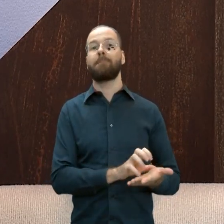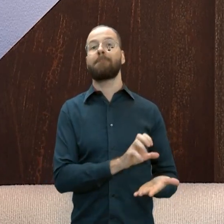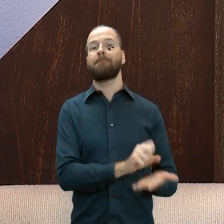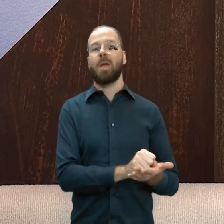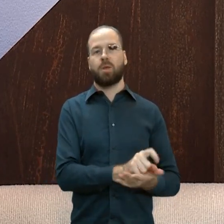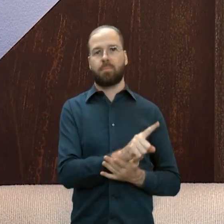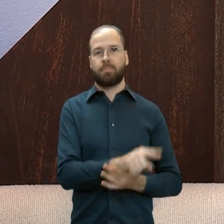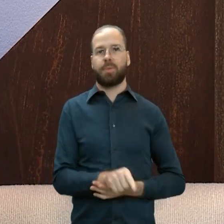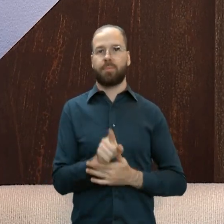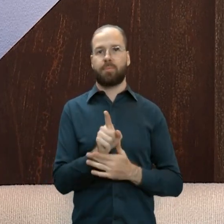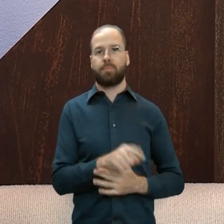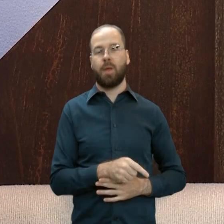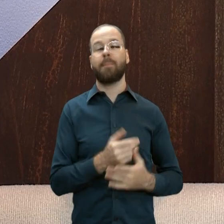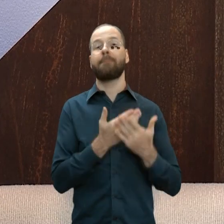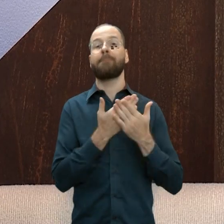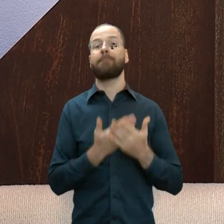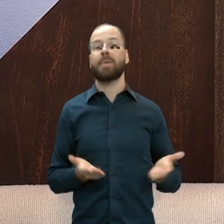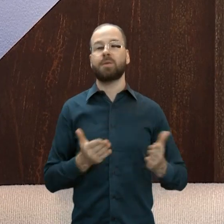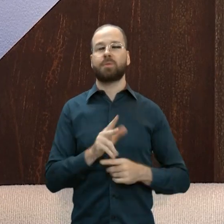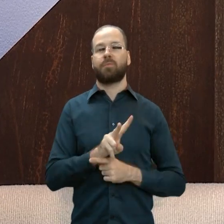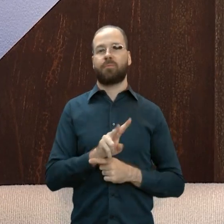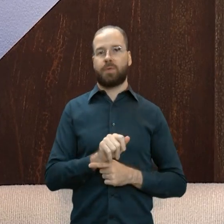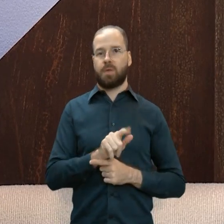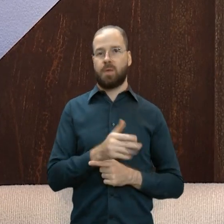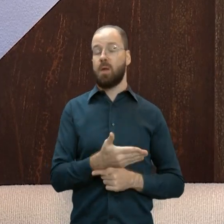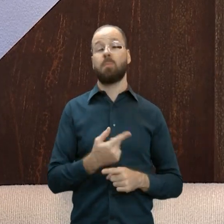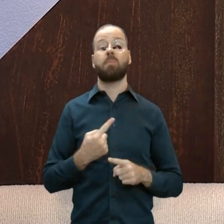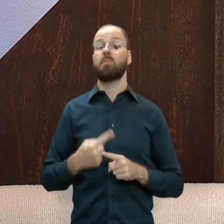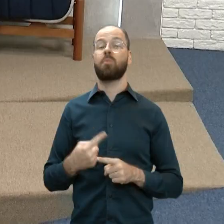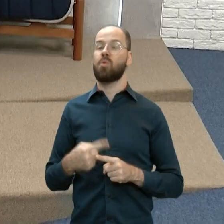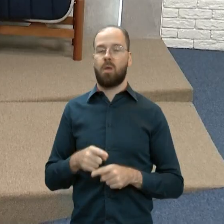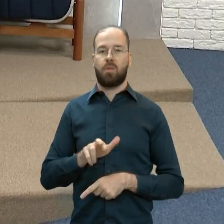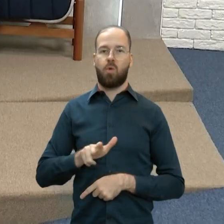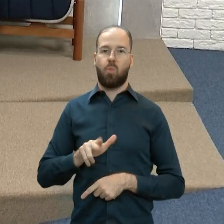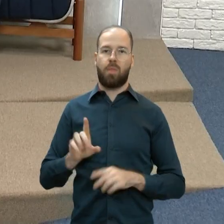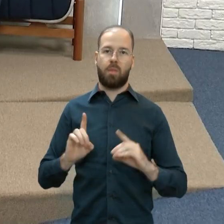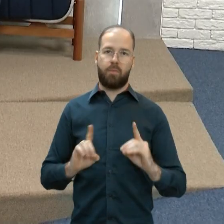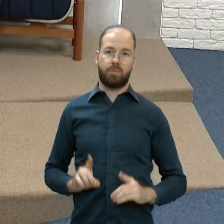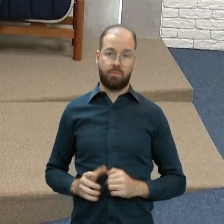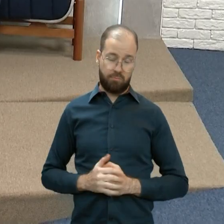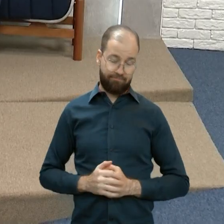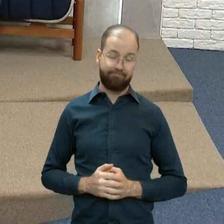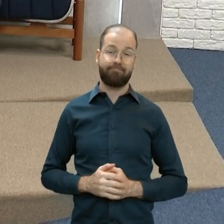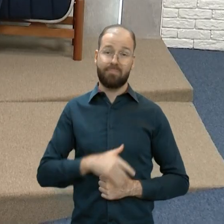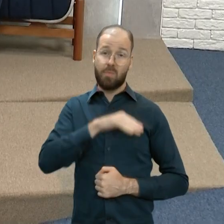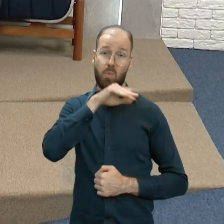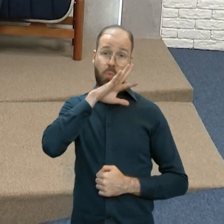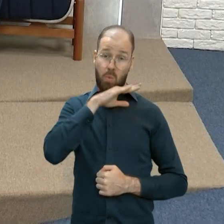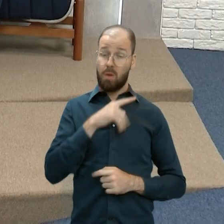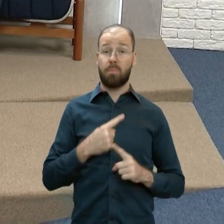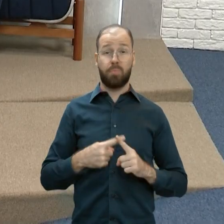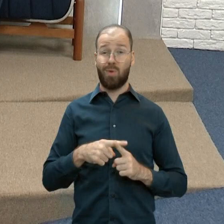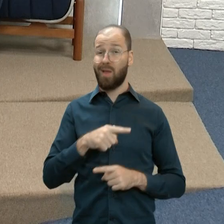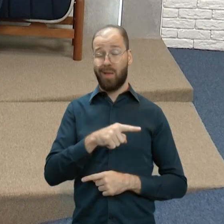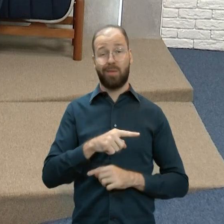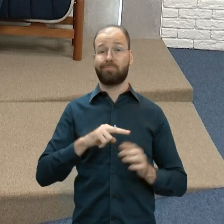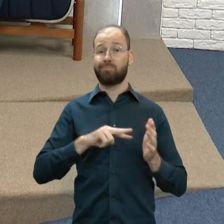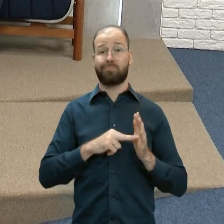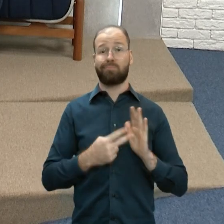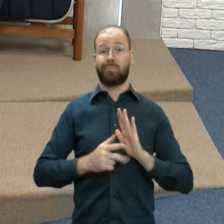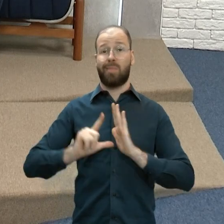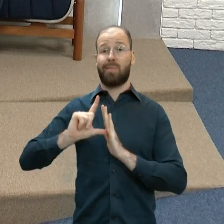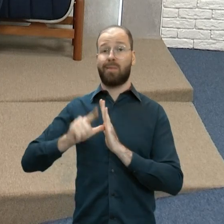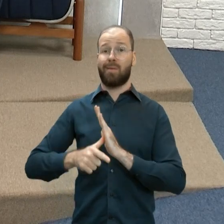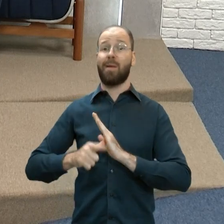Ele perde a vaga dele porque ele não é pessoa com deficiência. E é muito ruim, muito triste, porque essa pessoa ela vai ter ali mais um ano pela frente para